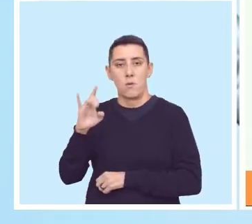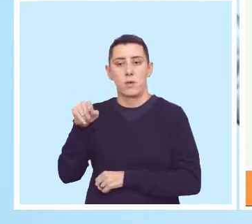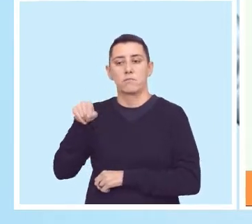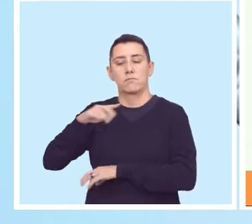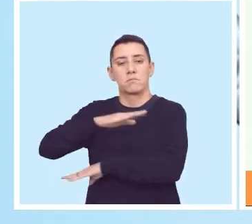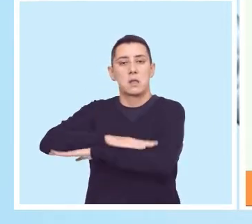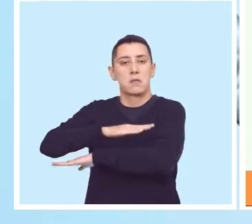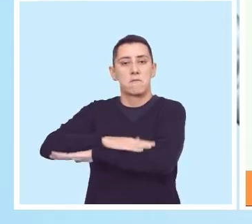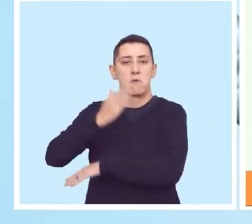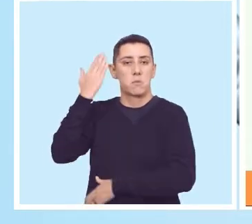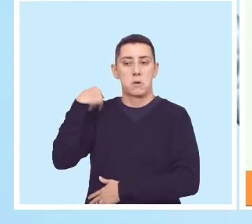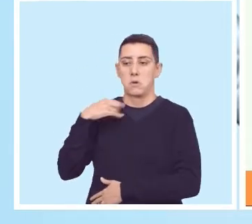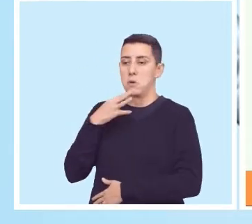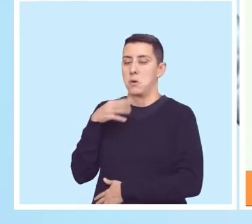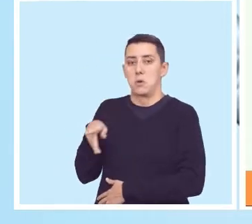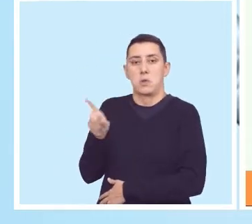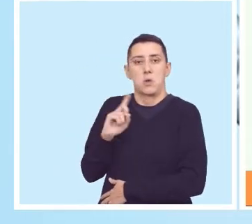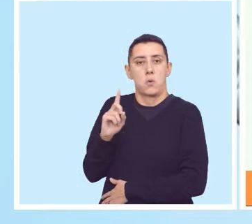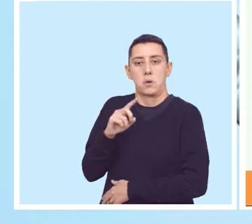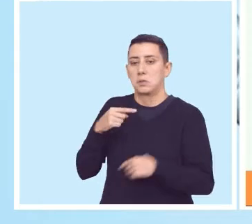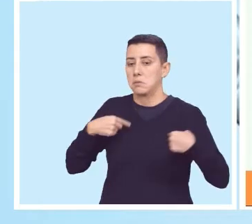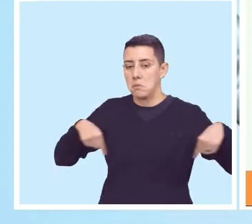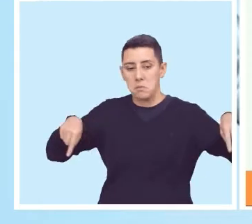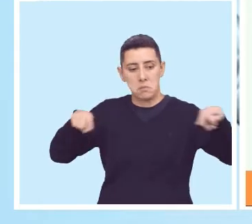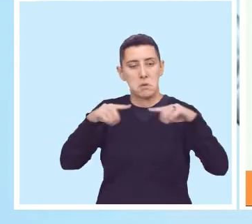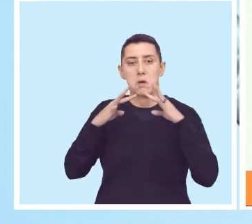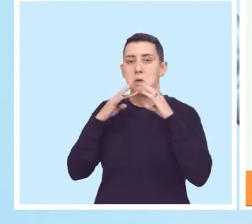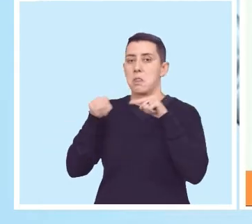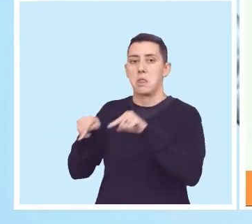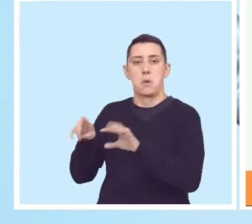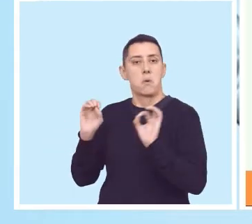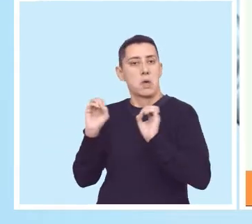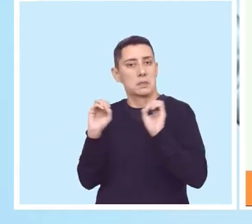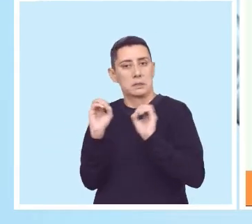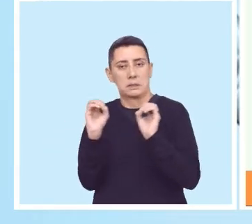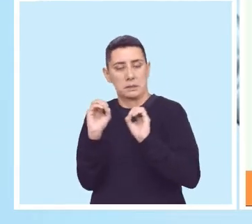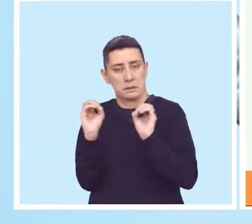não conhecíamos, nenhum membro da equipe conhecia essa ferramenta,